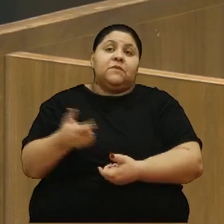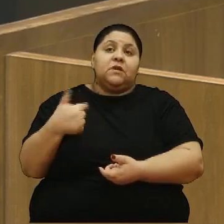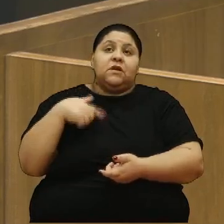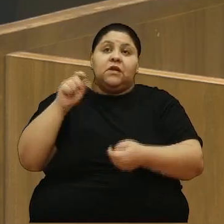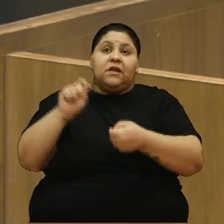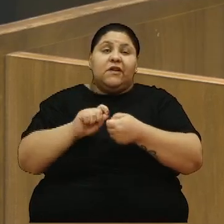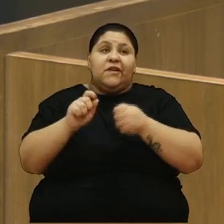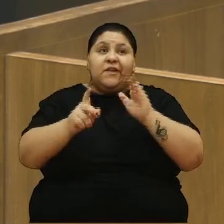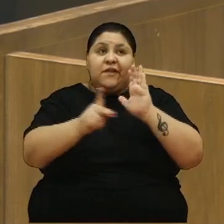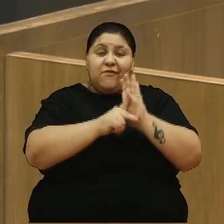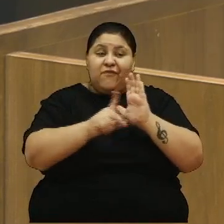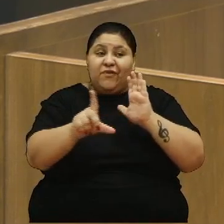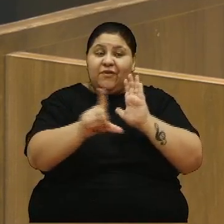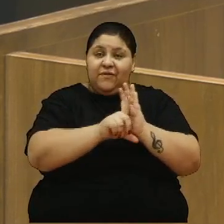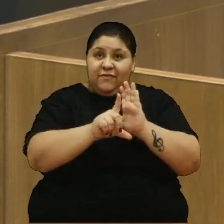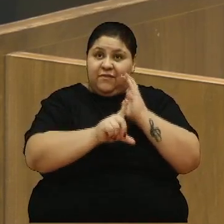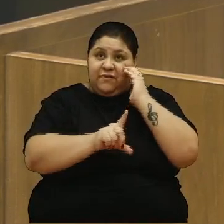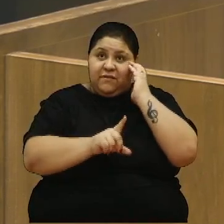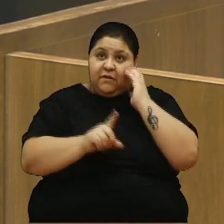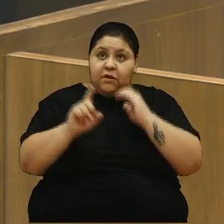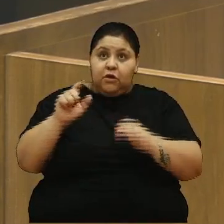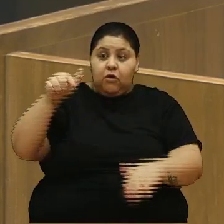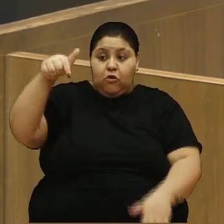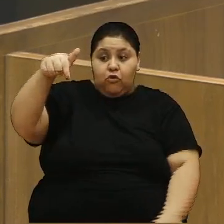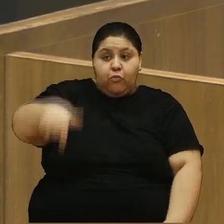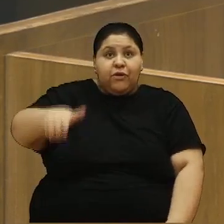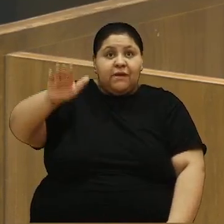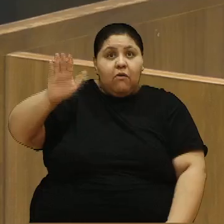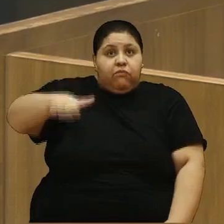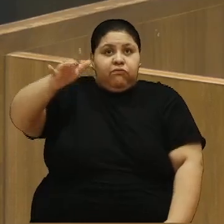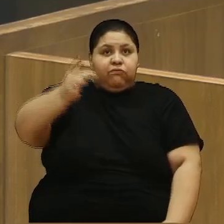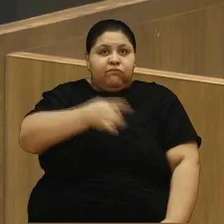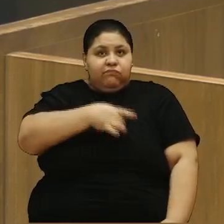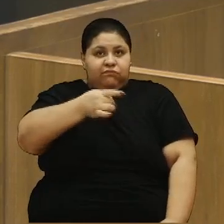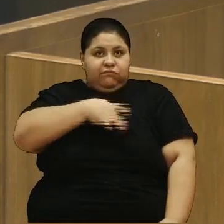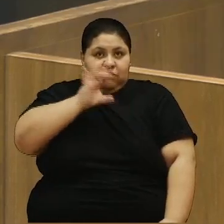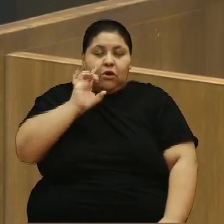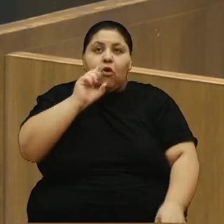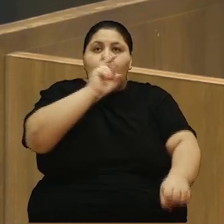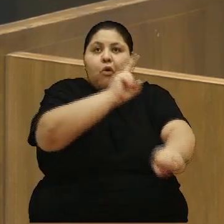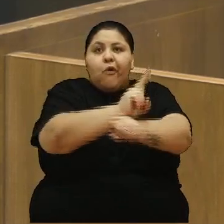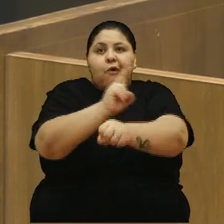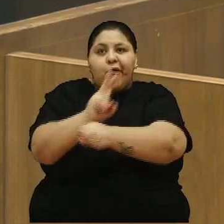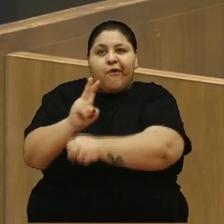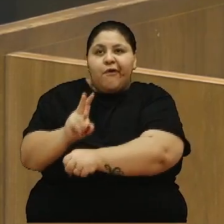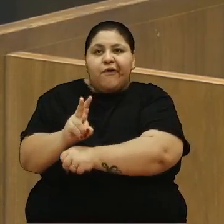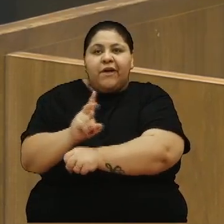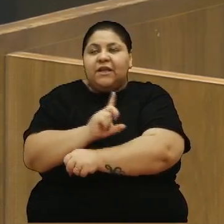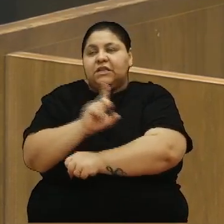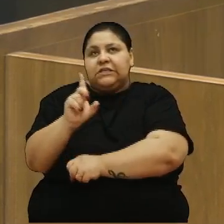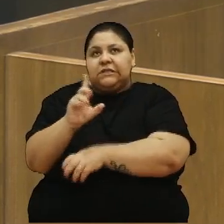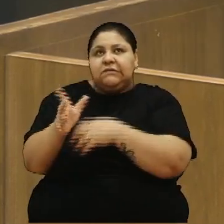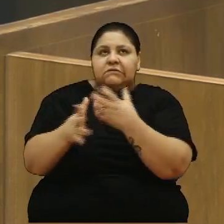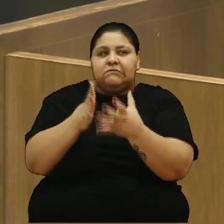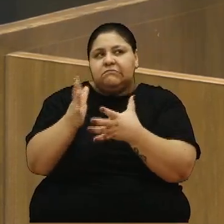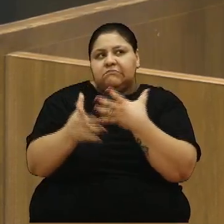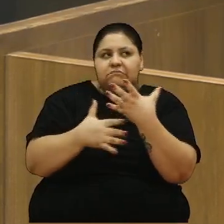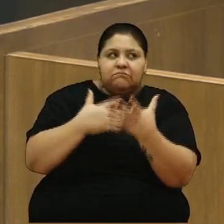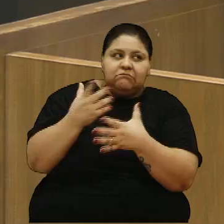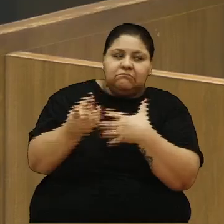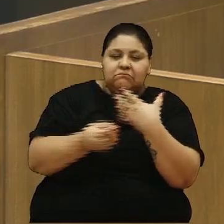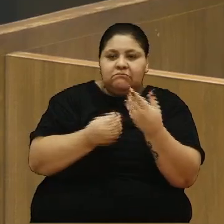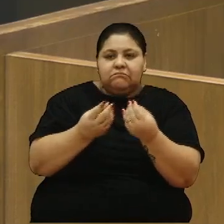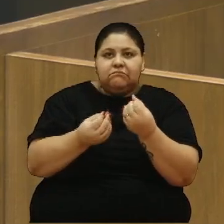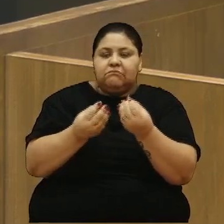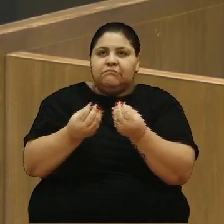um projeto de lei do botão do pânico, com o cuidado de que ele não fosse dar